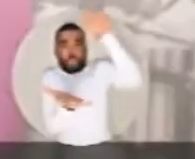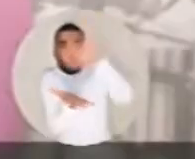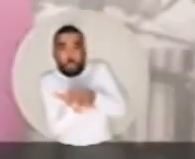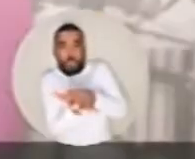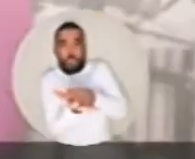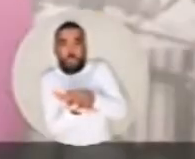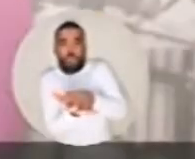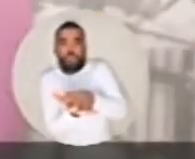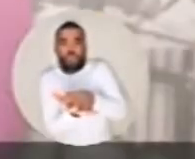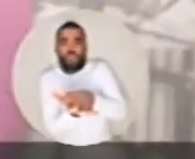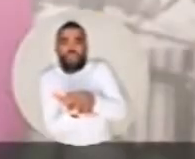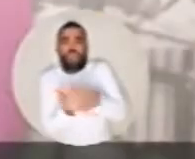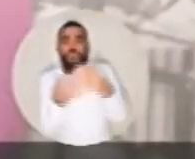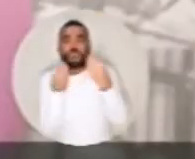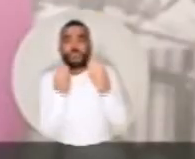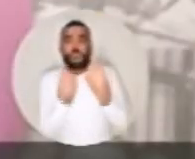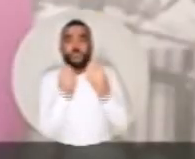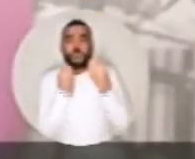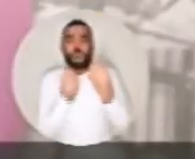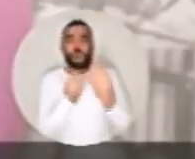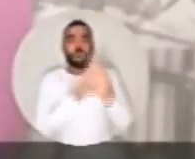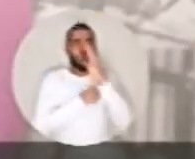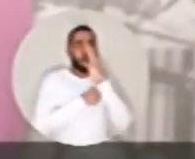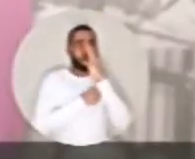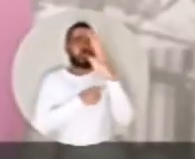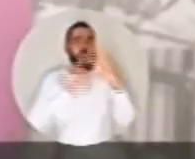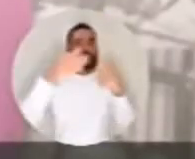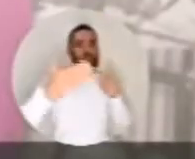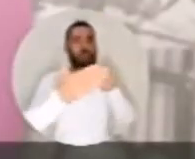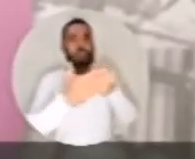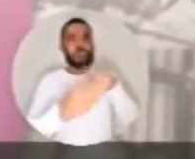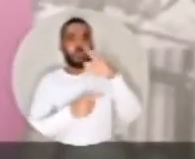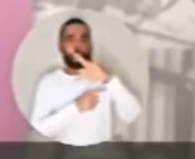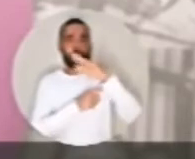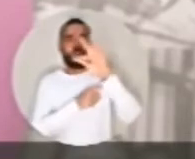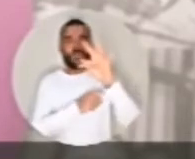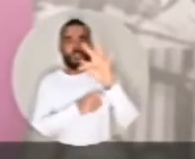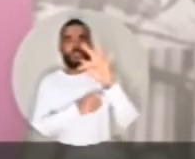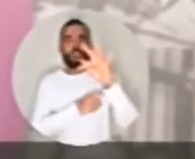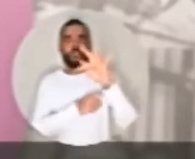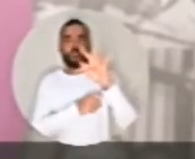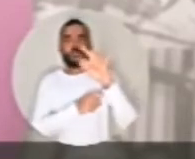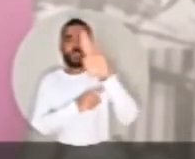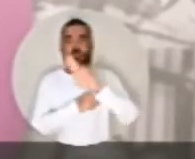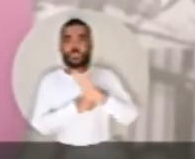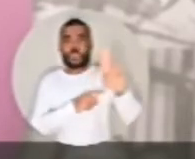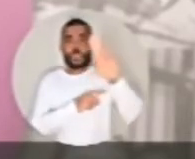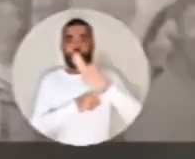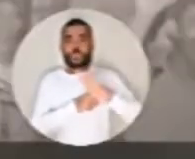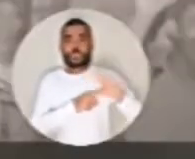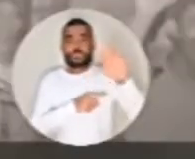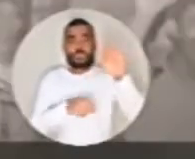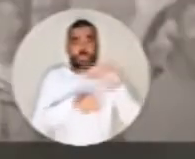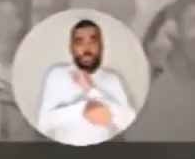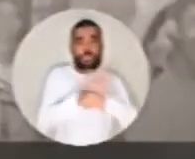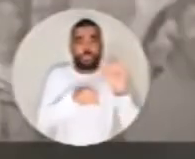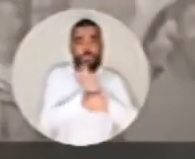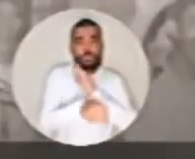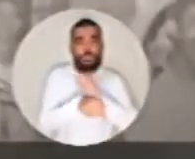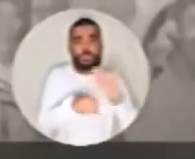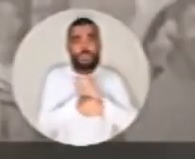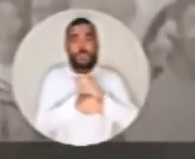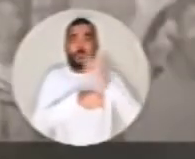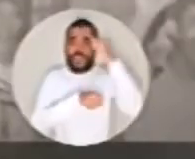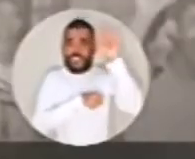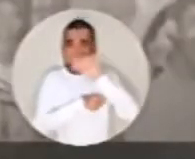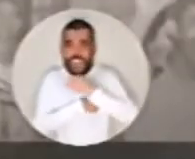Federal. Eles estão usando todas as armas para impedir que você, eleitor, faça uma escolha livre e responsável. Eles não